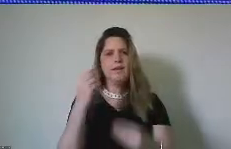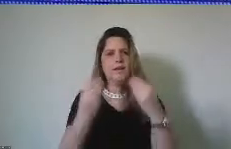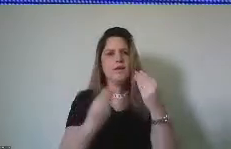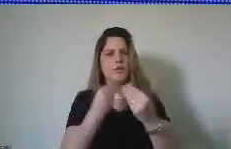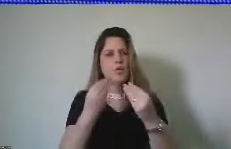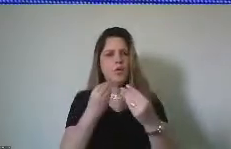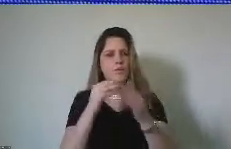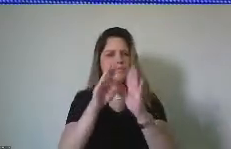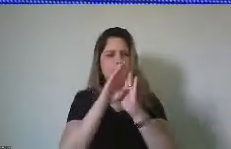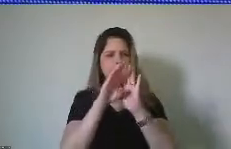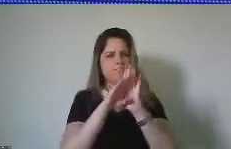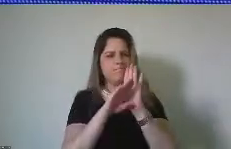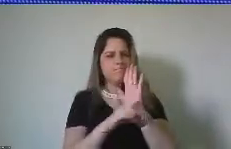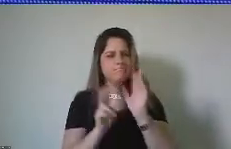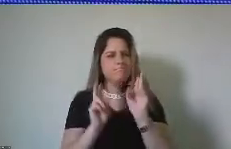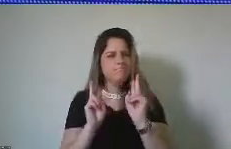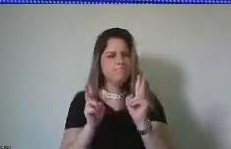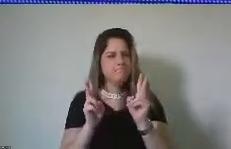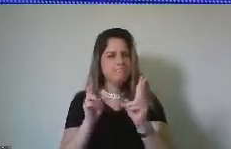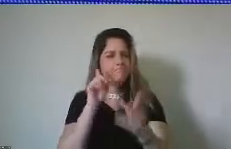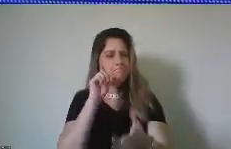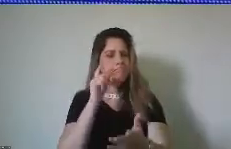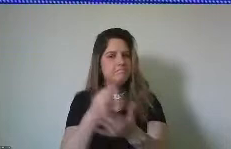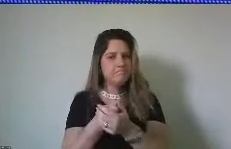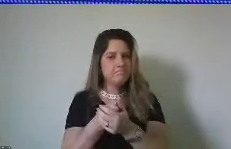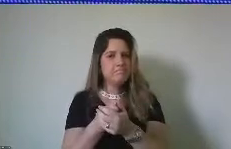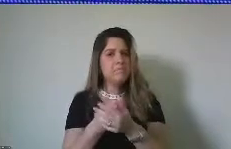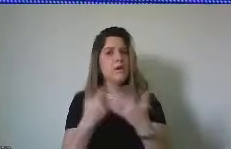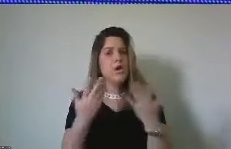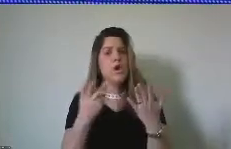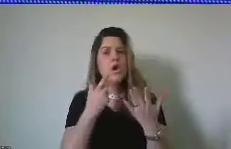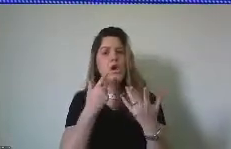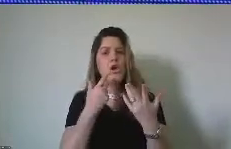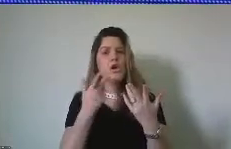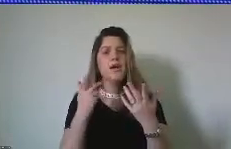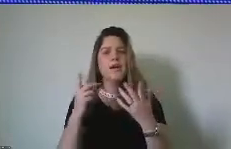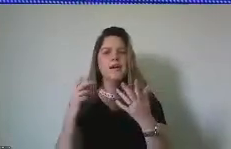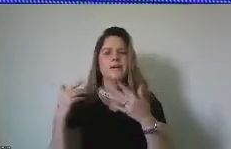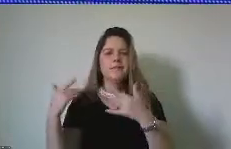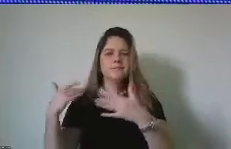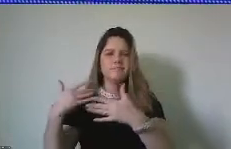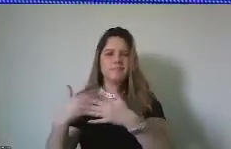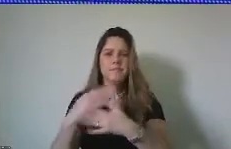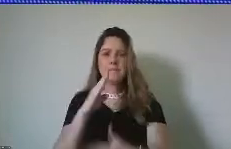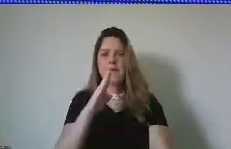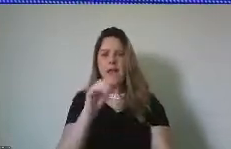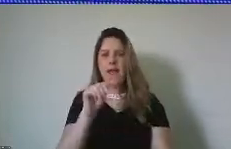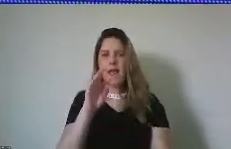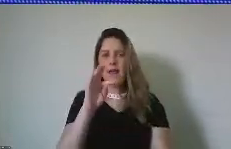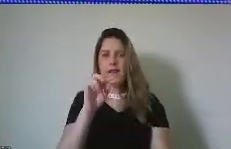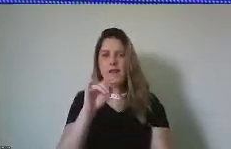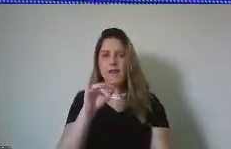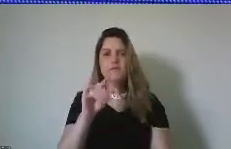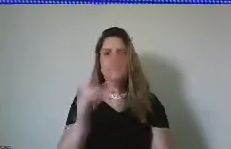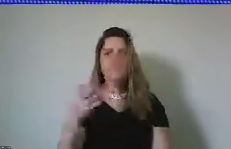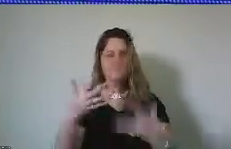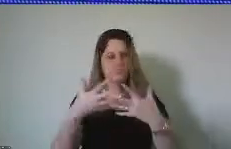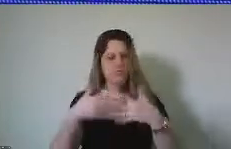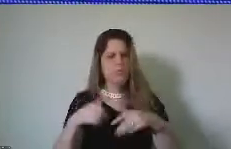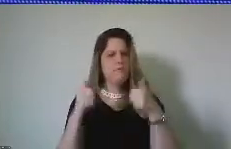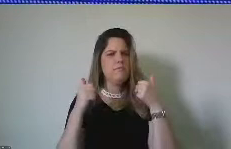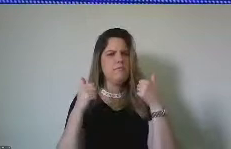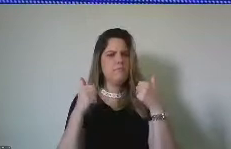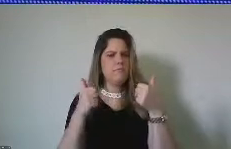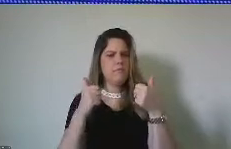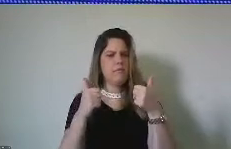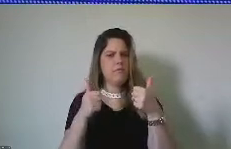sistêmicos vão ser definidos né então a gente enxerga que bateria funciona muito bem numa